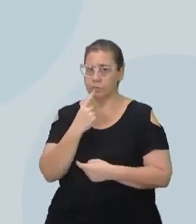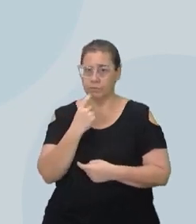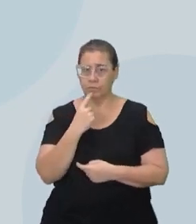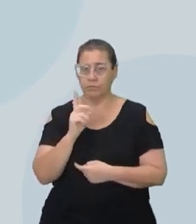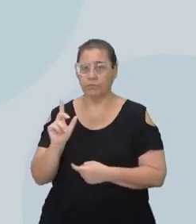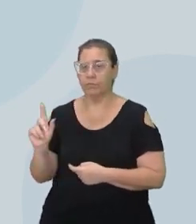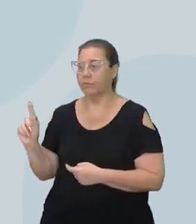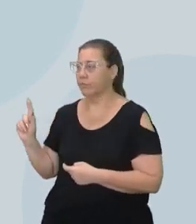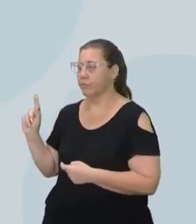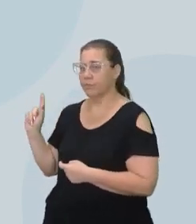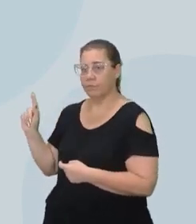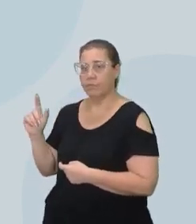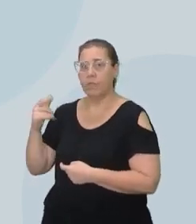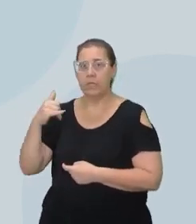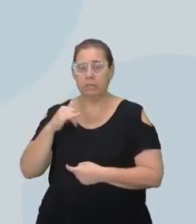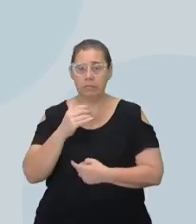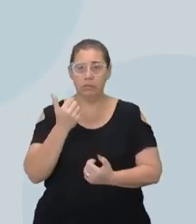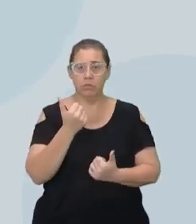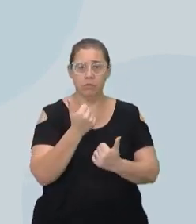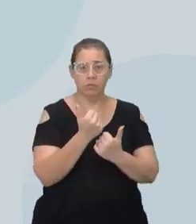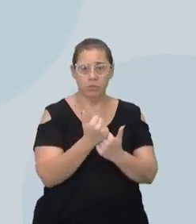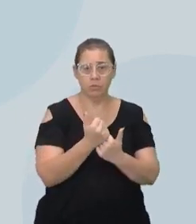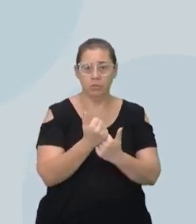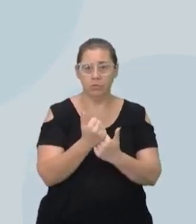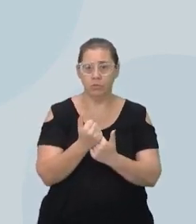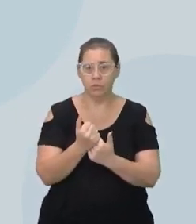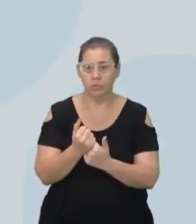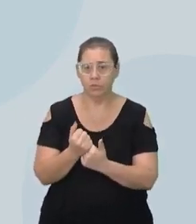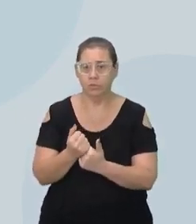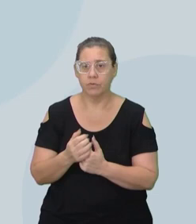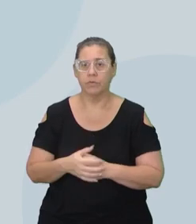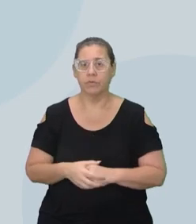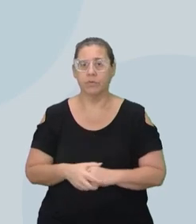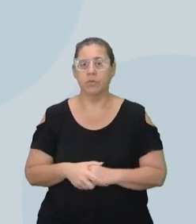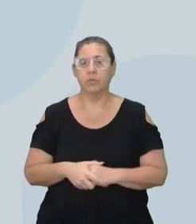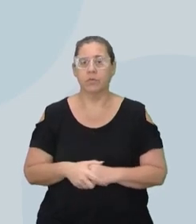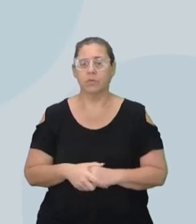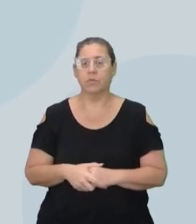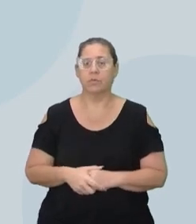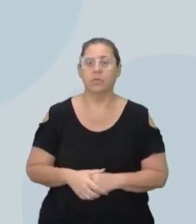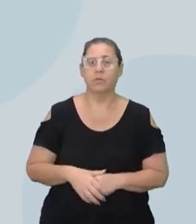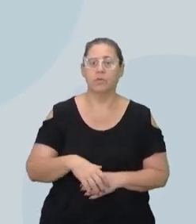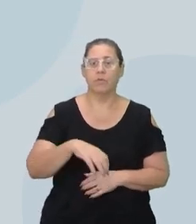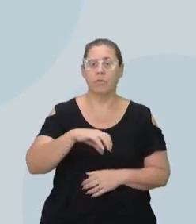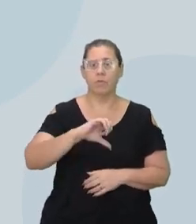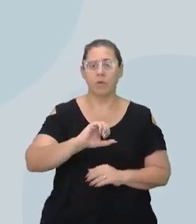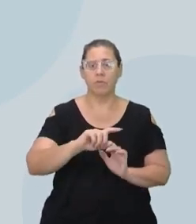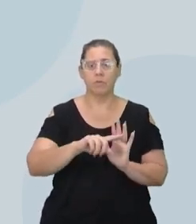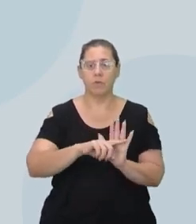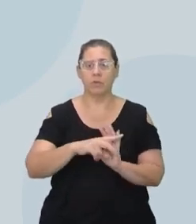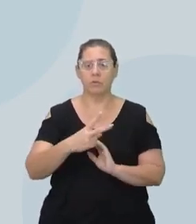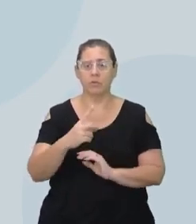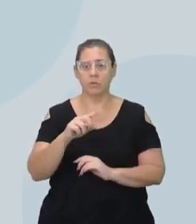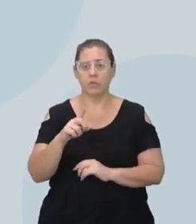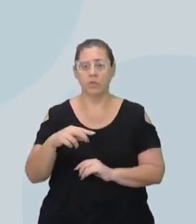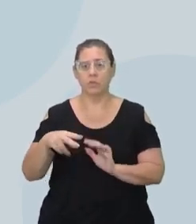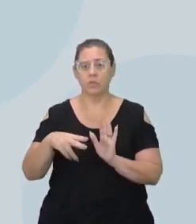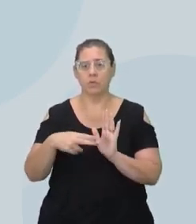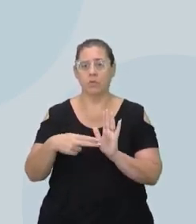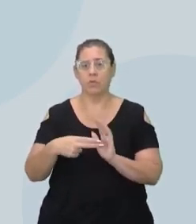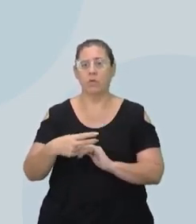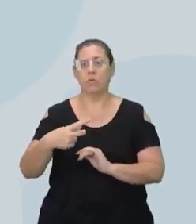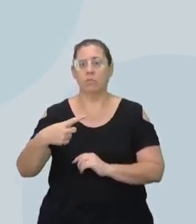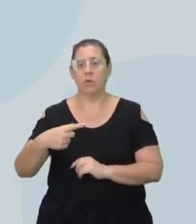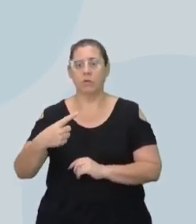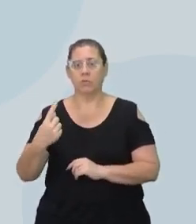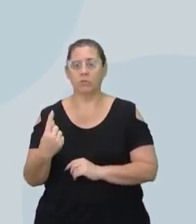verde, se eu substituir y igual a 3 meios no que está indicado de verde, eu vou ter assim, 9 menos 2z igual a